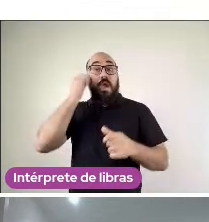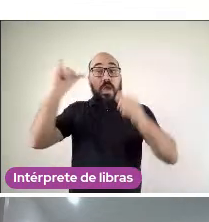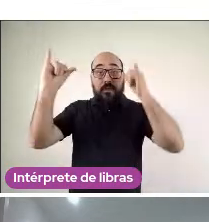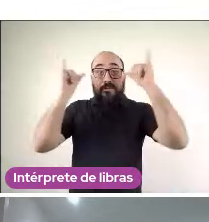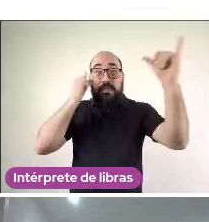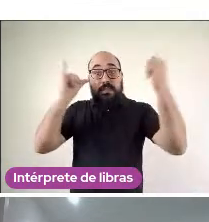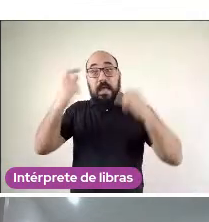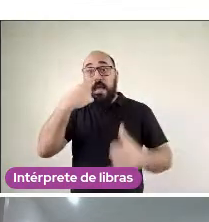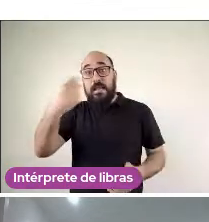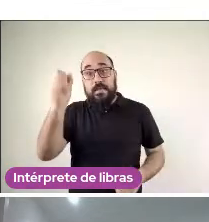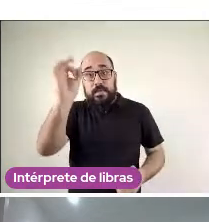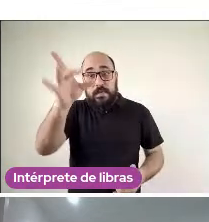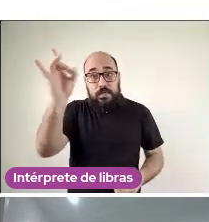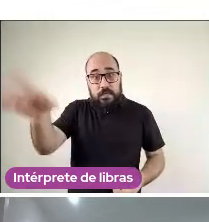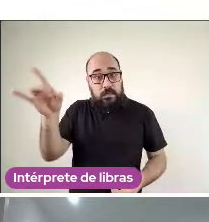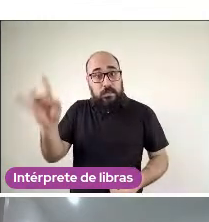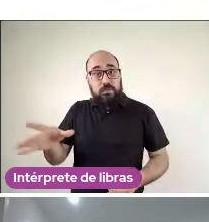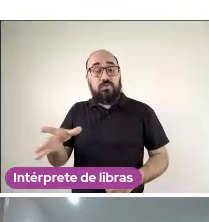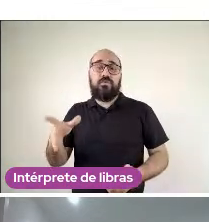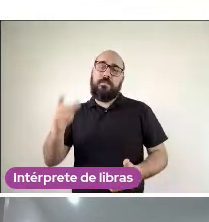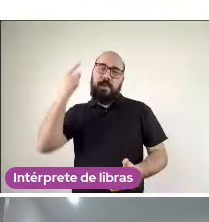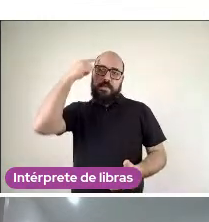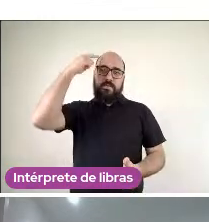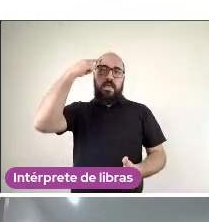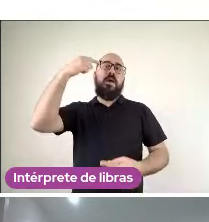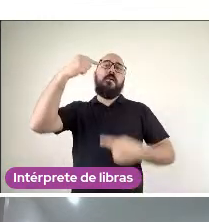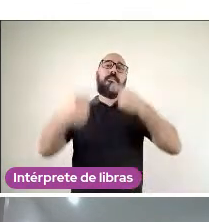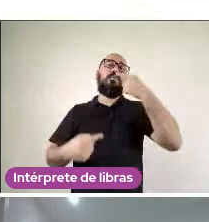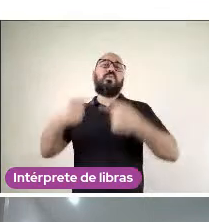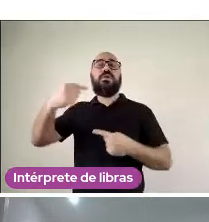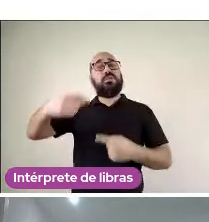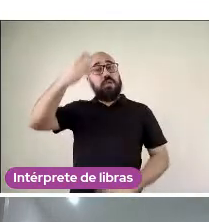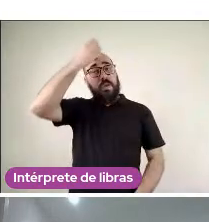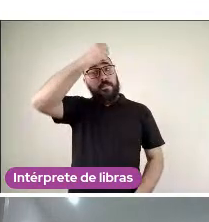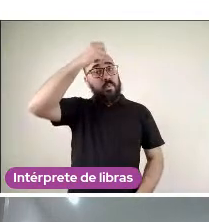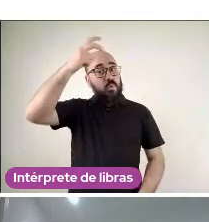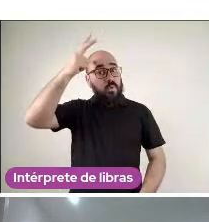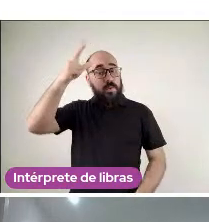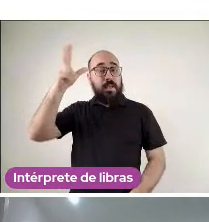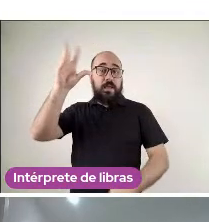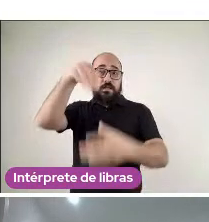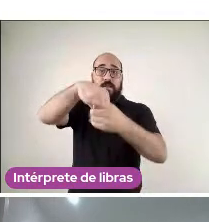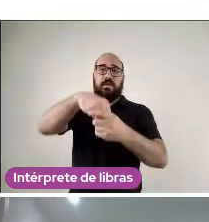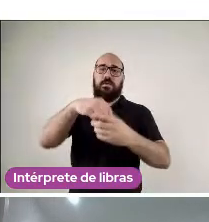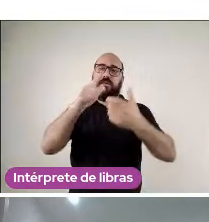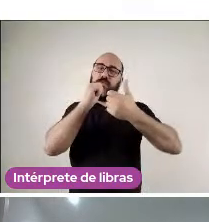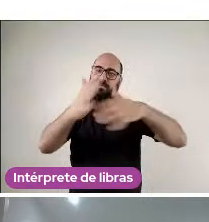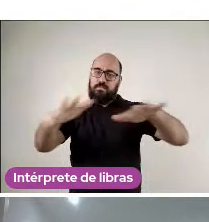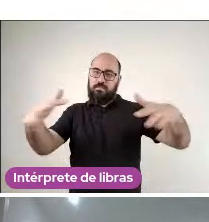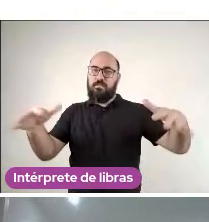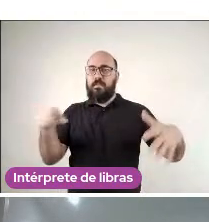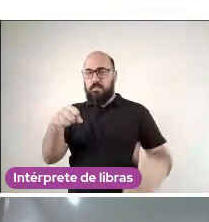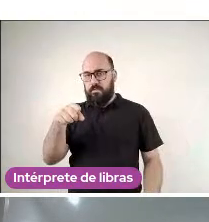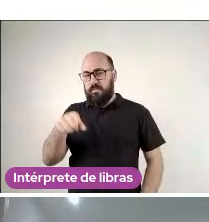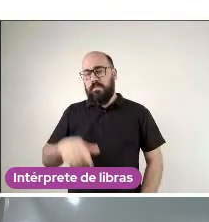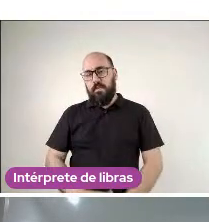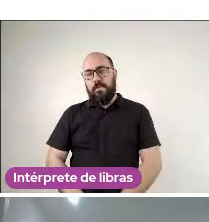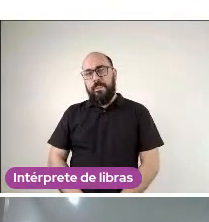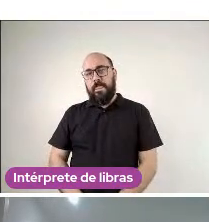né? Pensar políticas públicas dentro dessa bacia de drenagem. E aqui, só destacando um